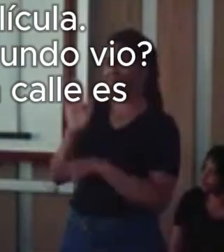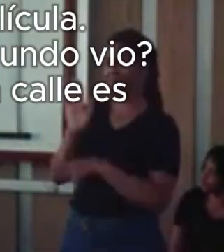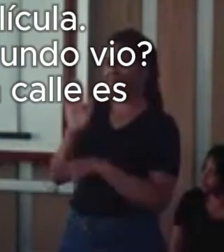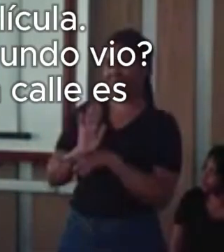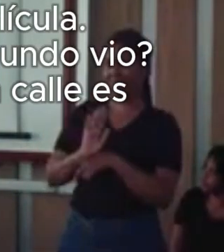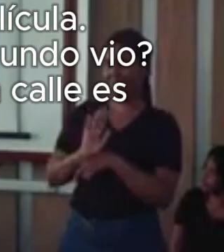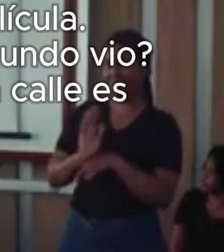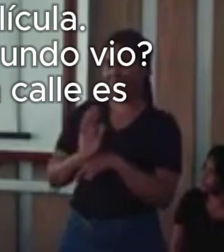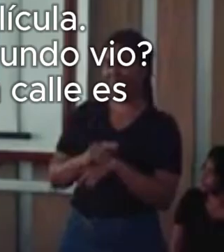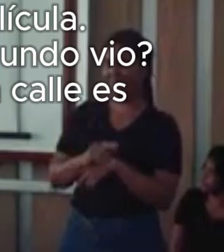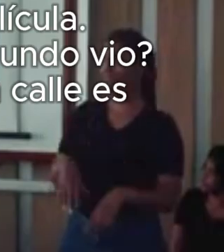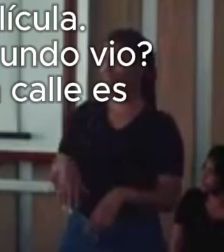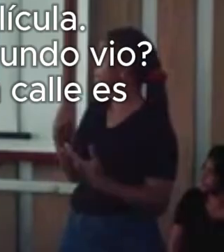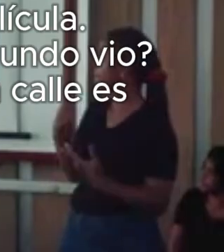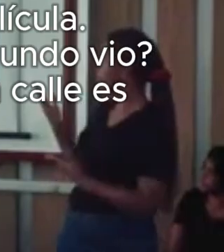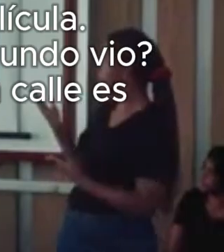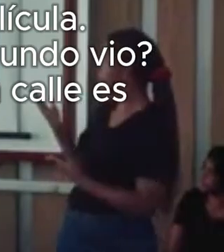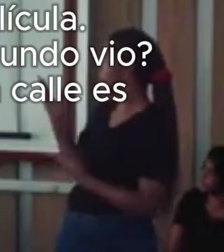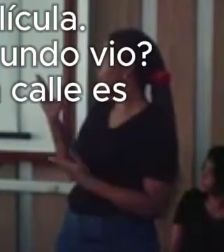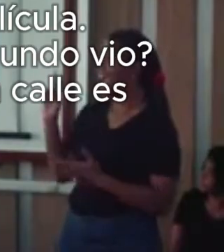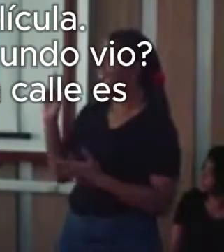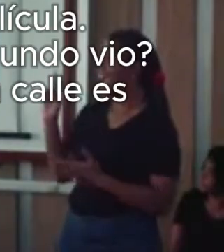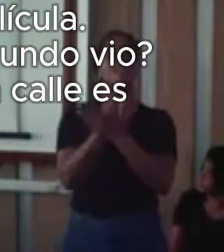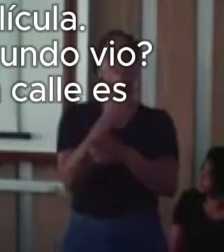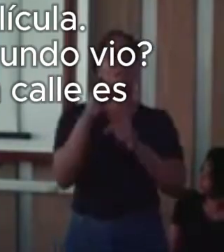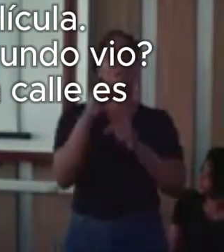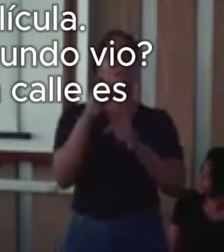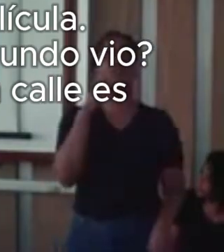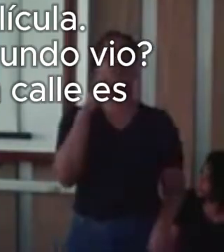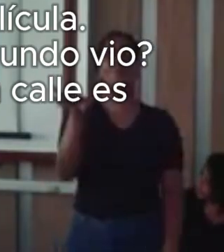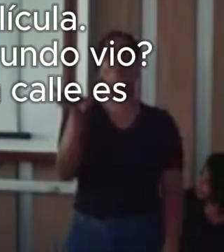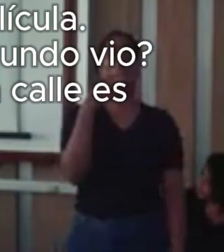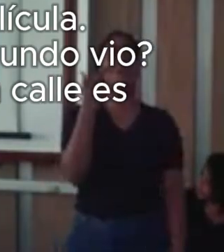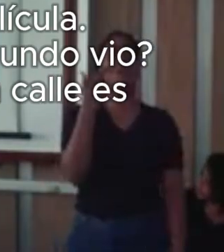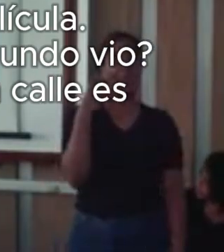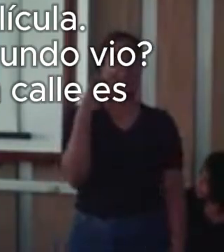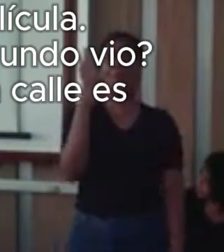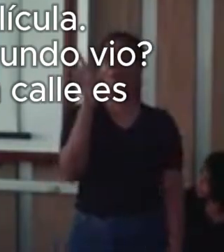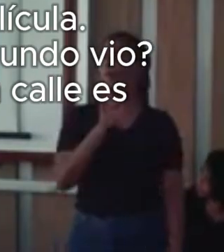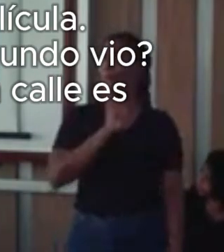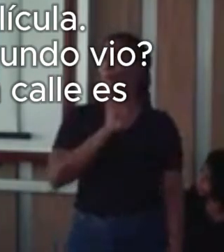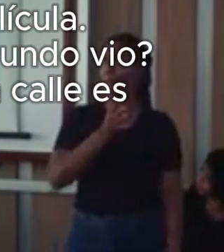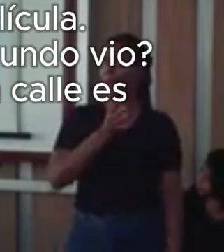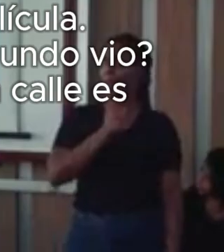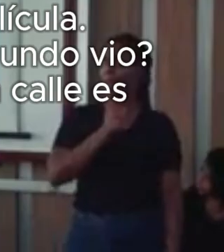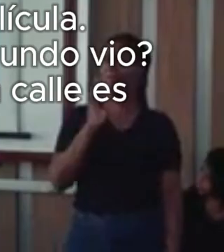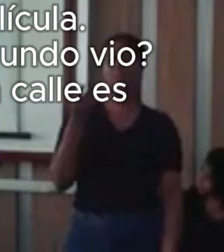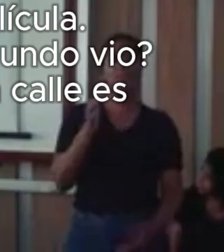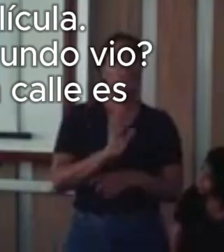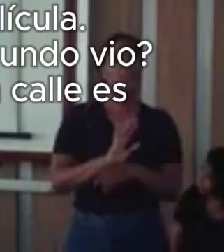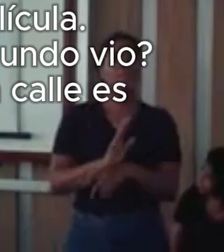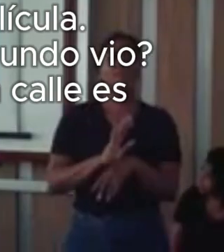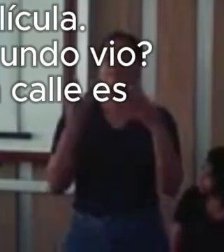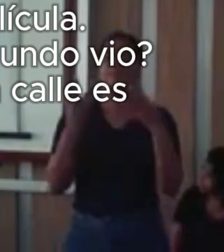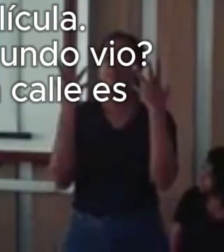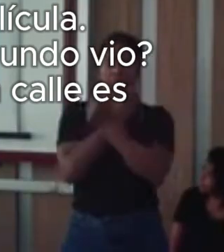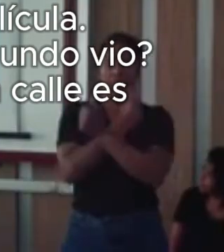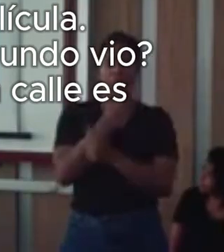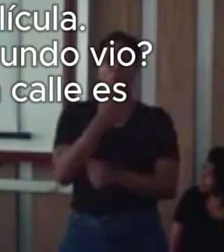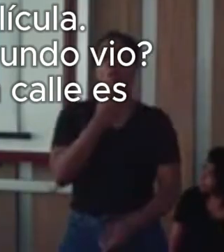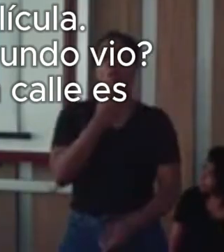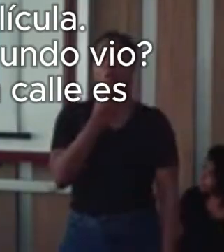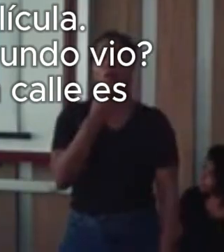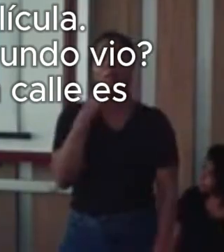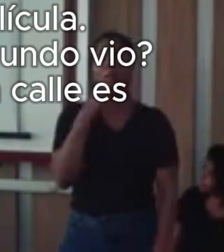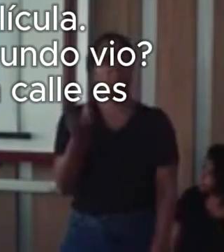Então, o que aconteceu nesse filme aqui, que eu acho que todo mundo viu? Né? Então, nesse filme lindo, o que aconteceu foi que o rapaz